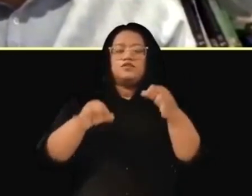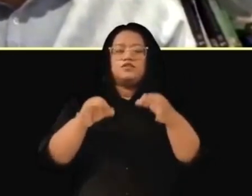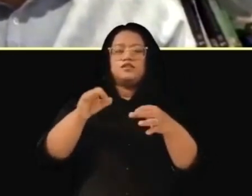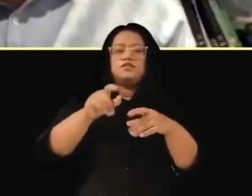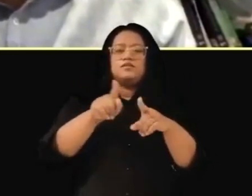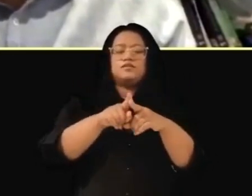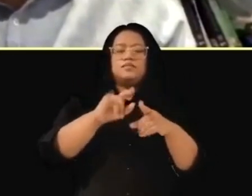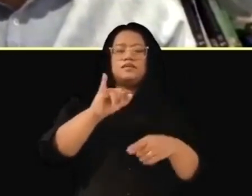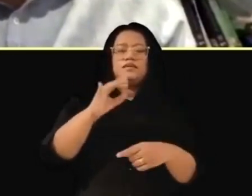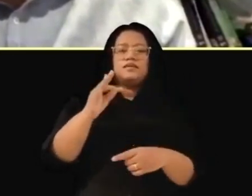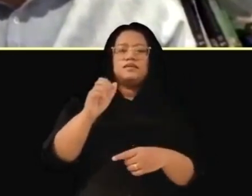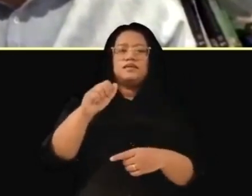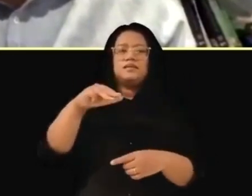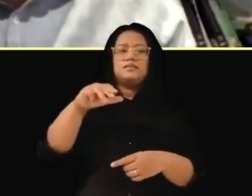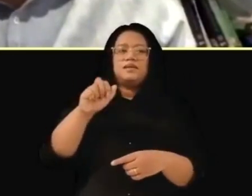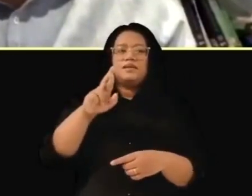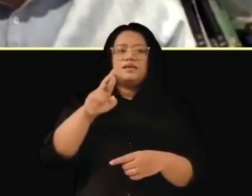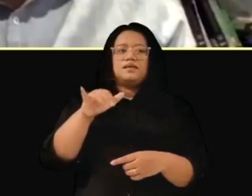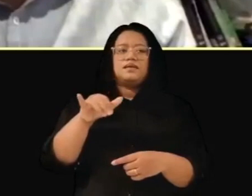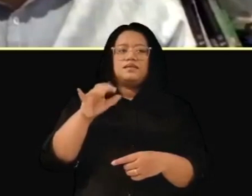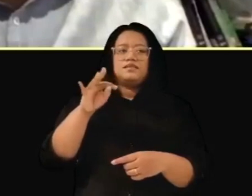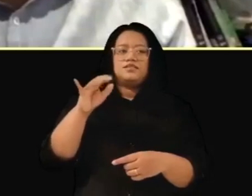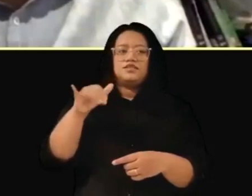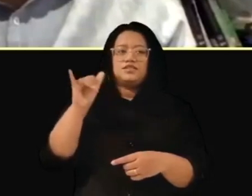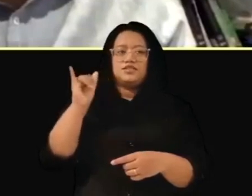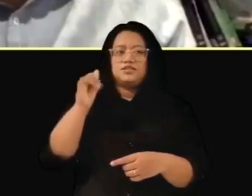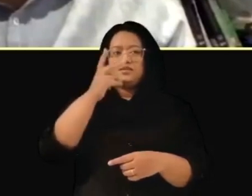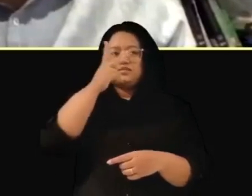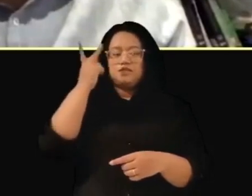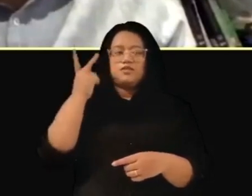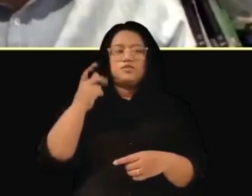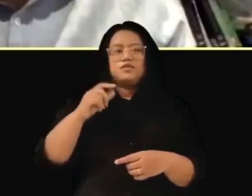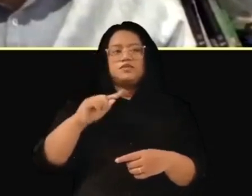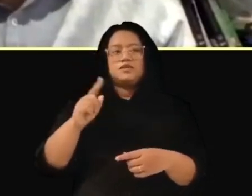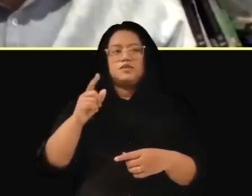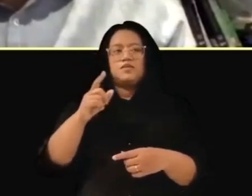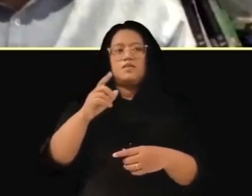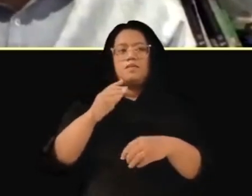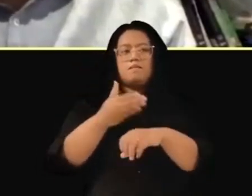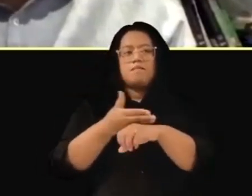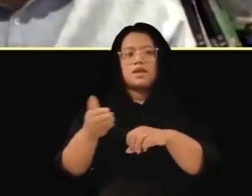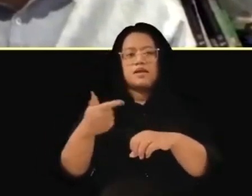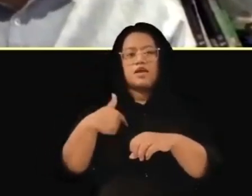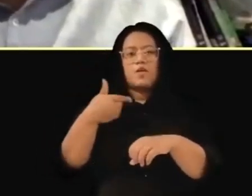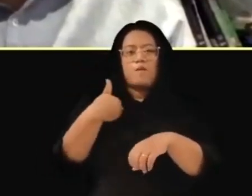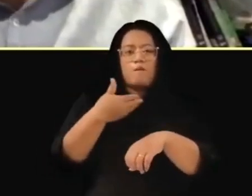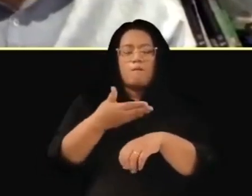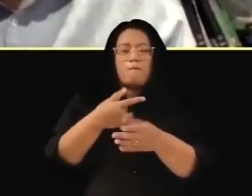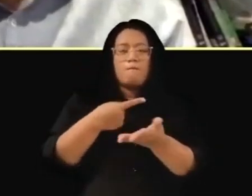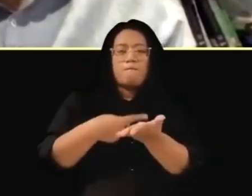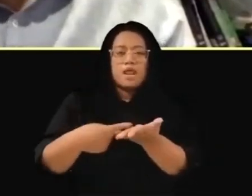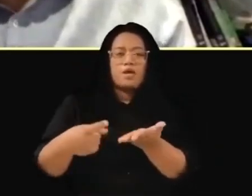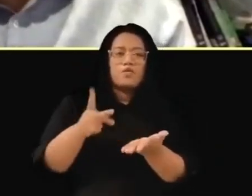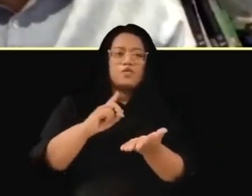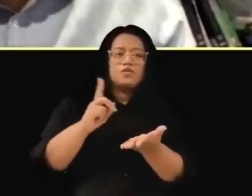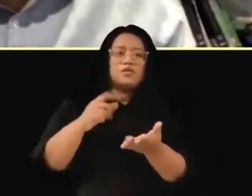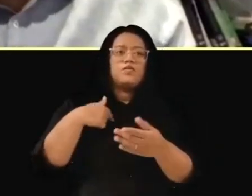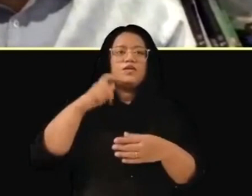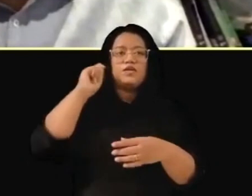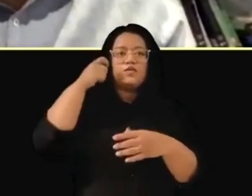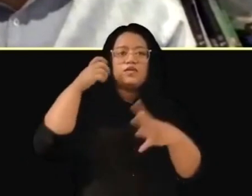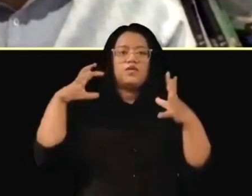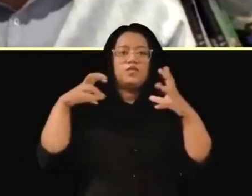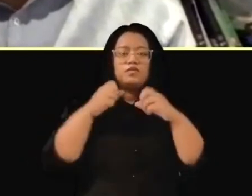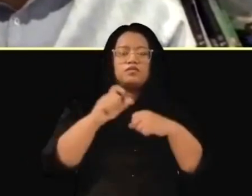representatividade muito grande, né, de pessoas não brancas como eu e outros tantos, né? Eu não sou branco, né? Não sou negro retinto, como se diz por